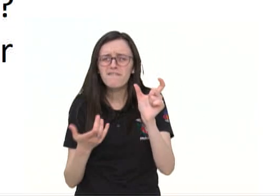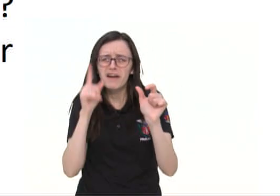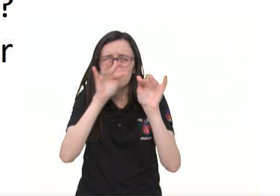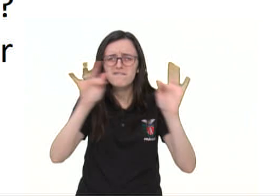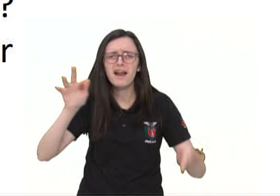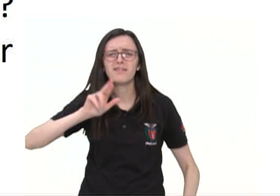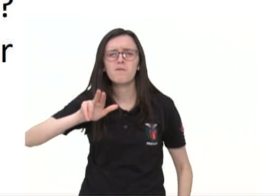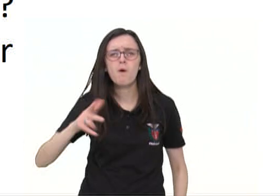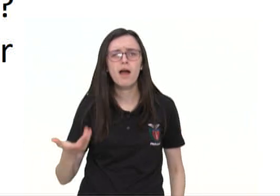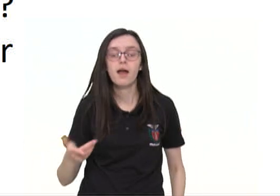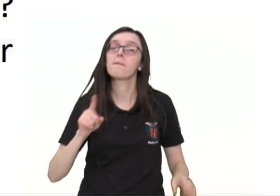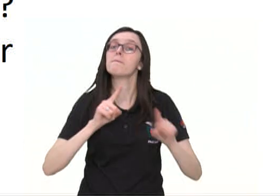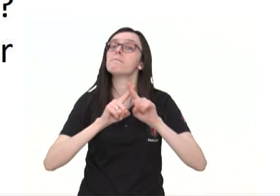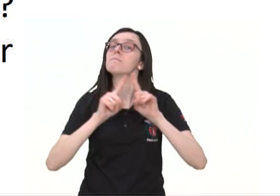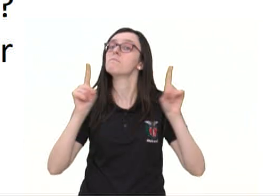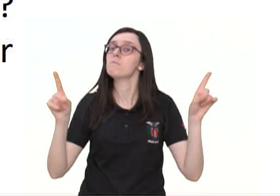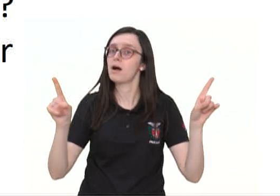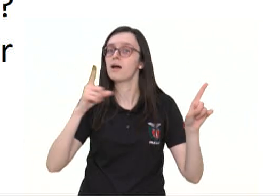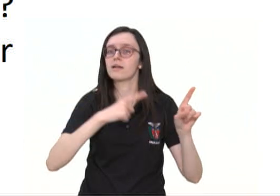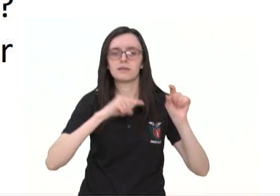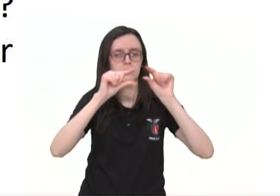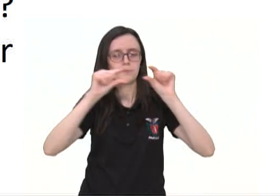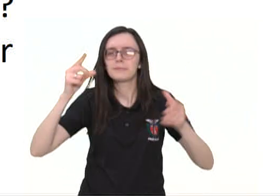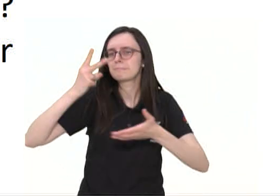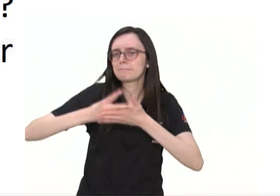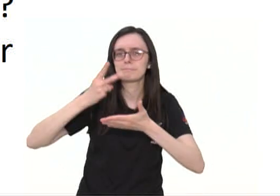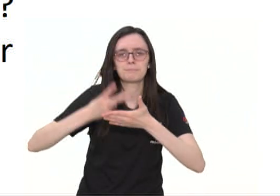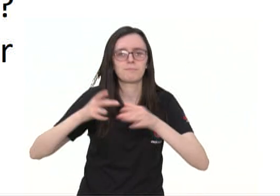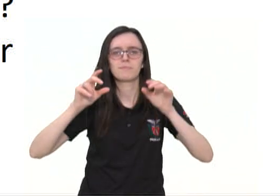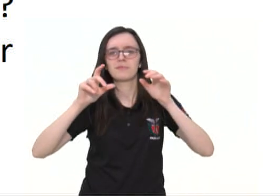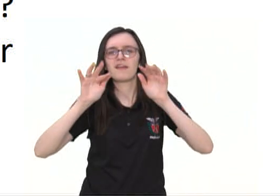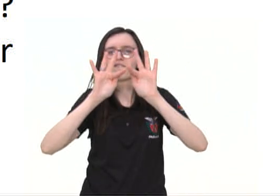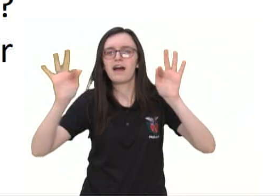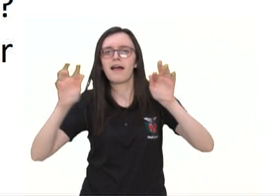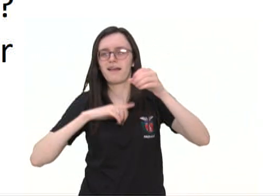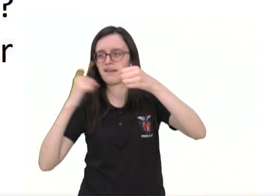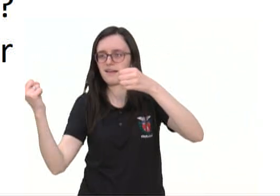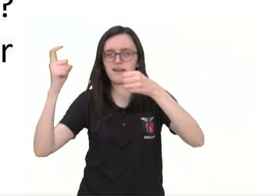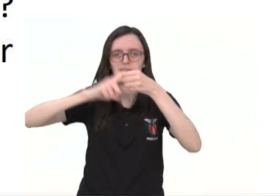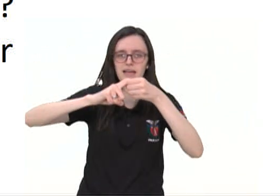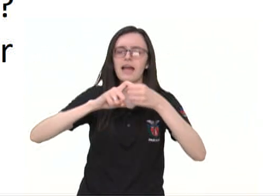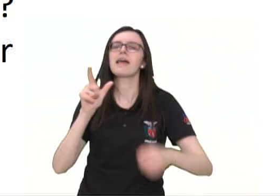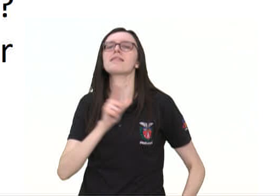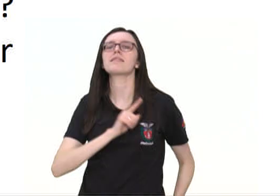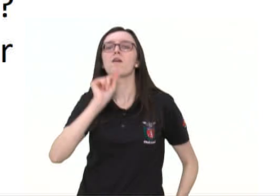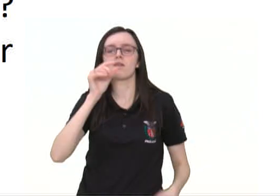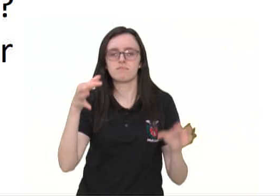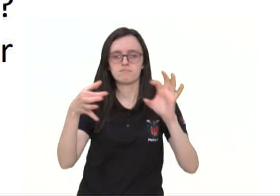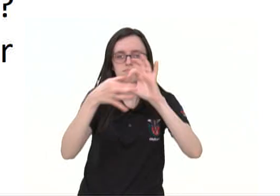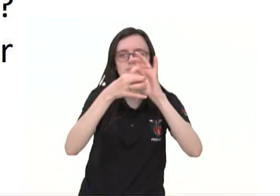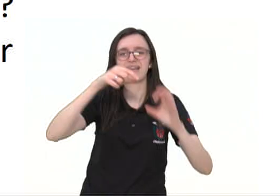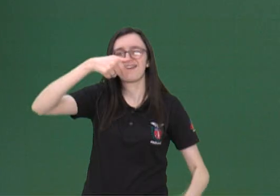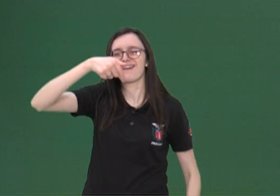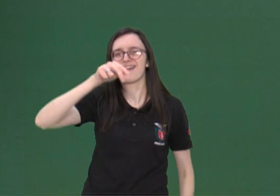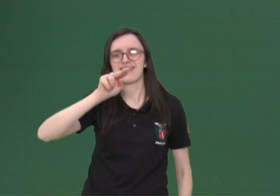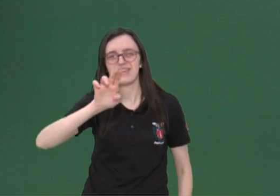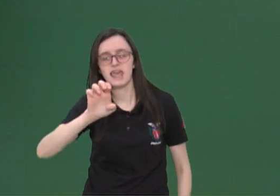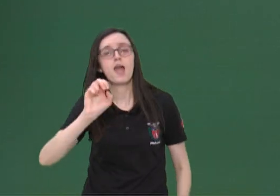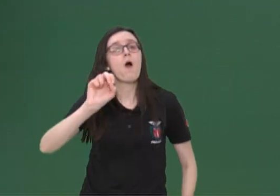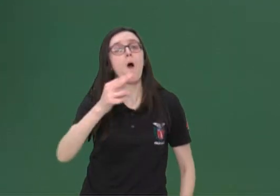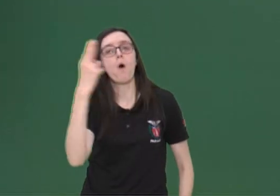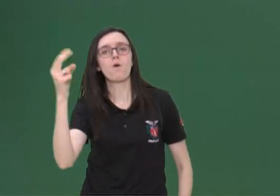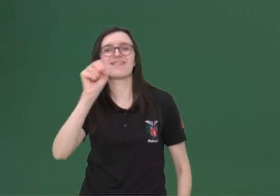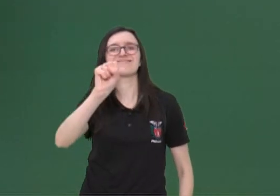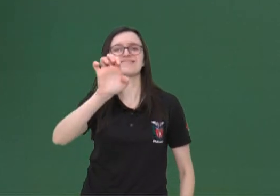né, nas orações subordinadas quase sempre vai aparecer ou a conjunção que ou a conjunção se,